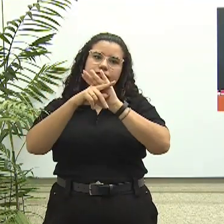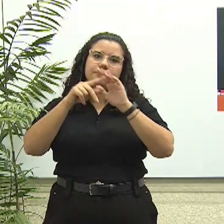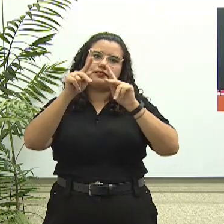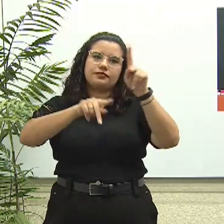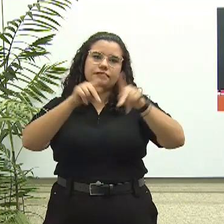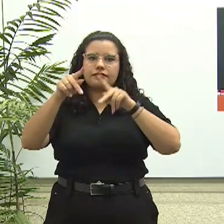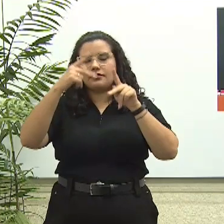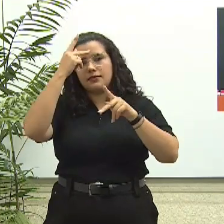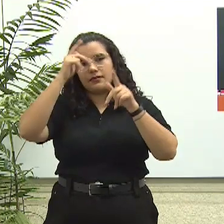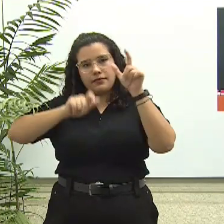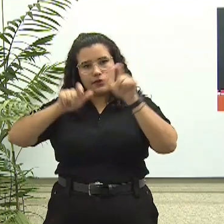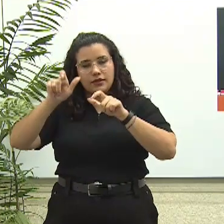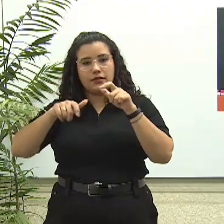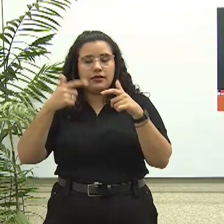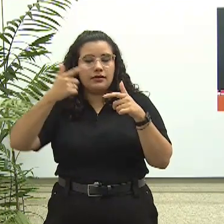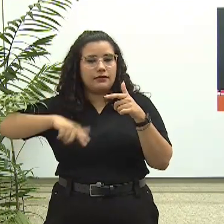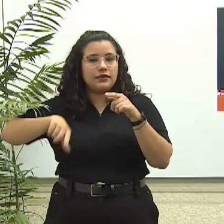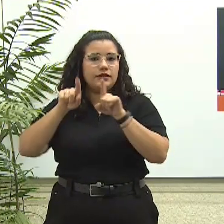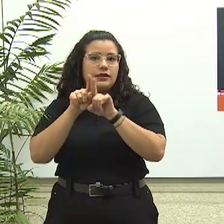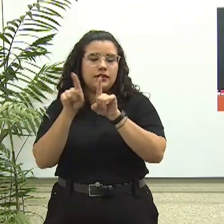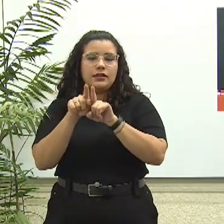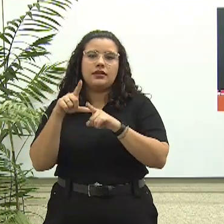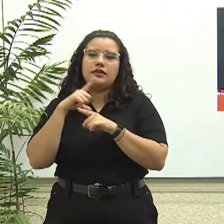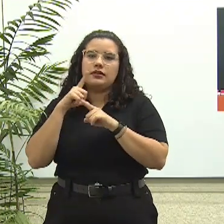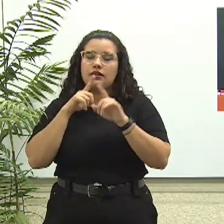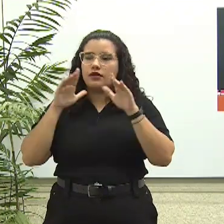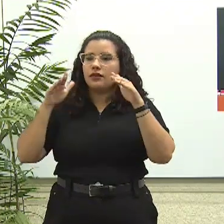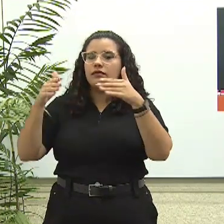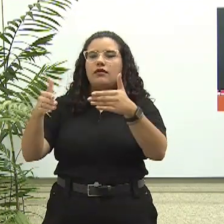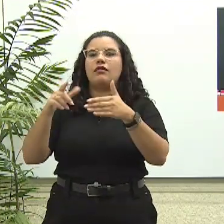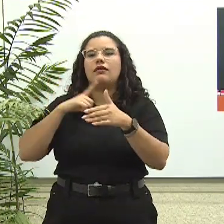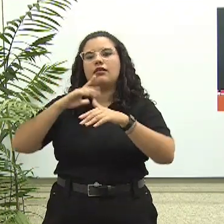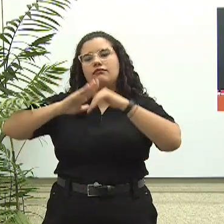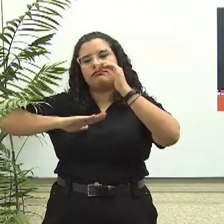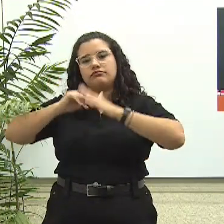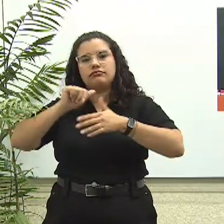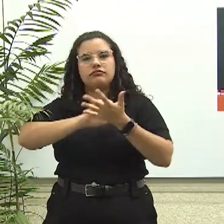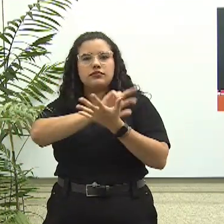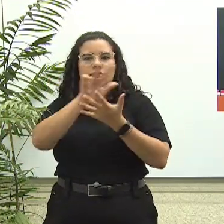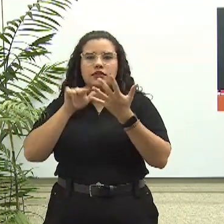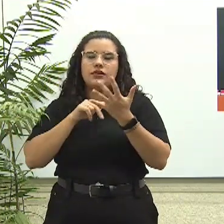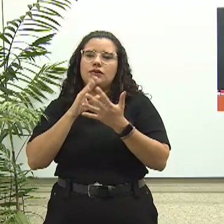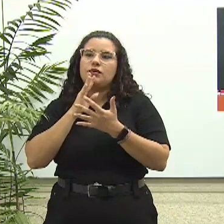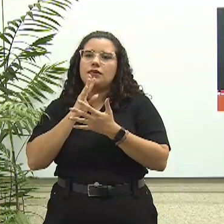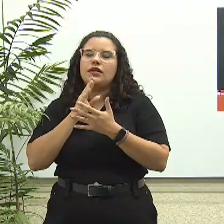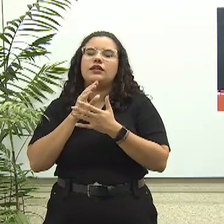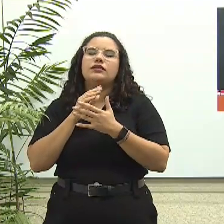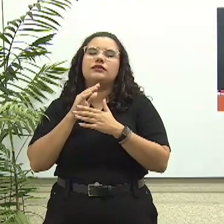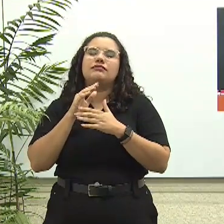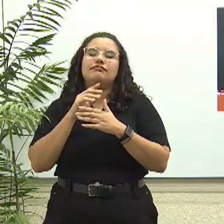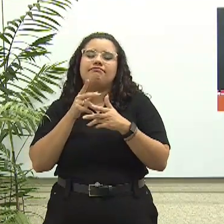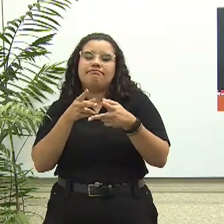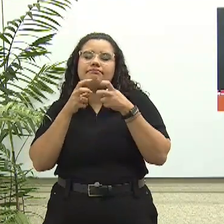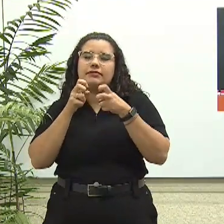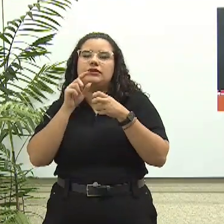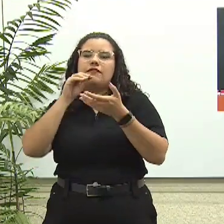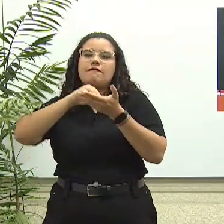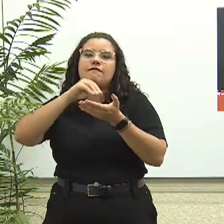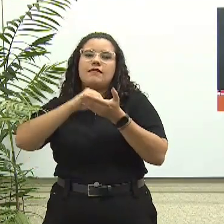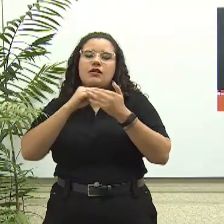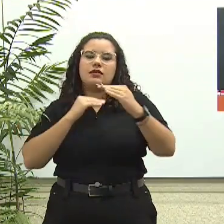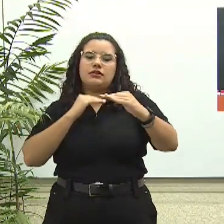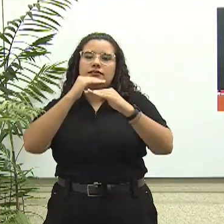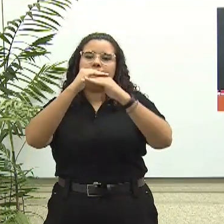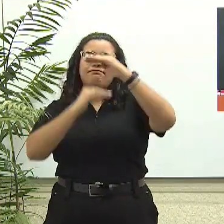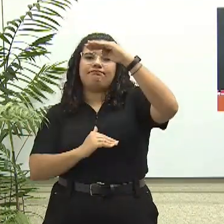populações né então o o e ao mesmo tempo essa concentração ela explora eh a desigualdade e aquilo que